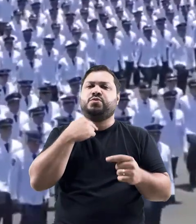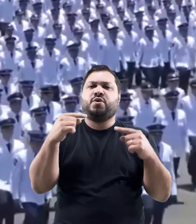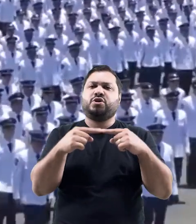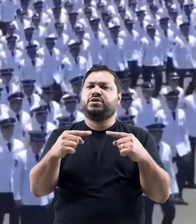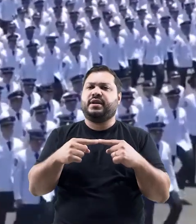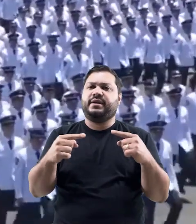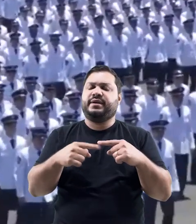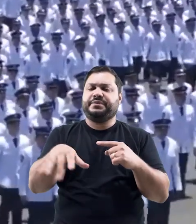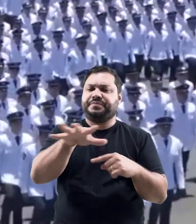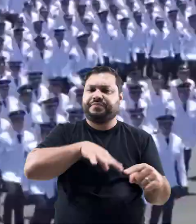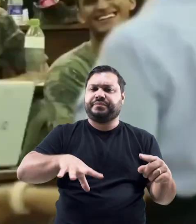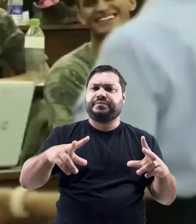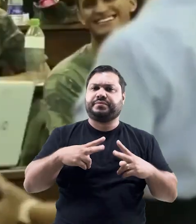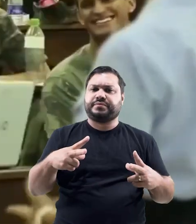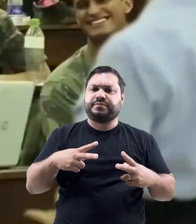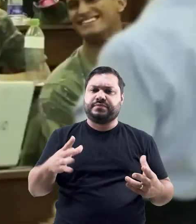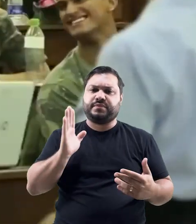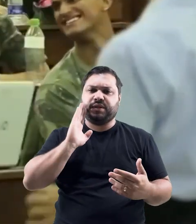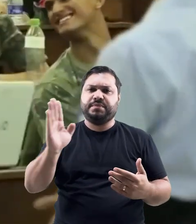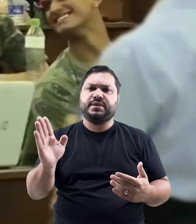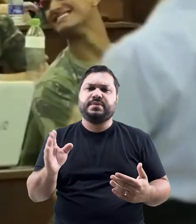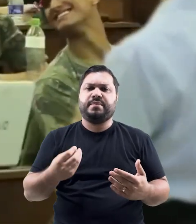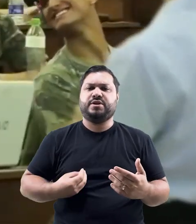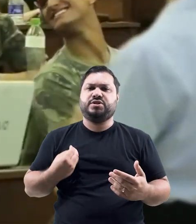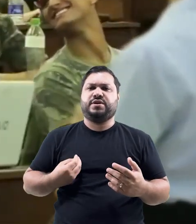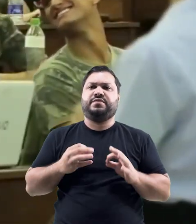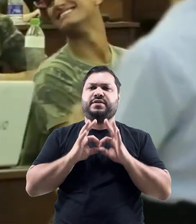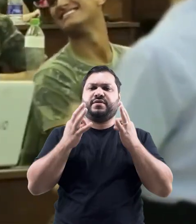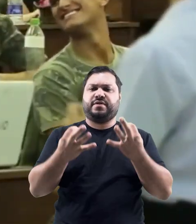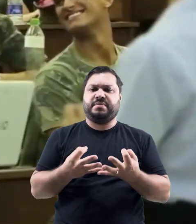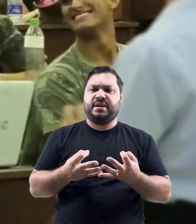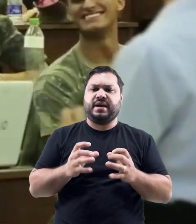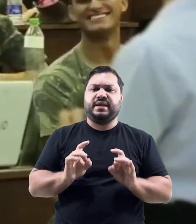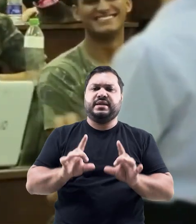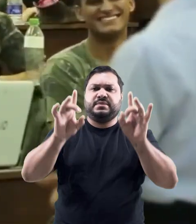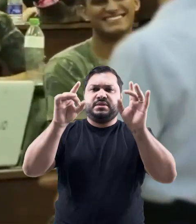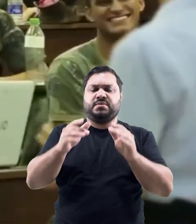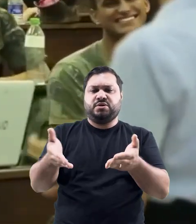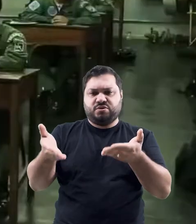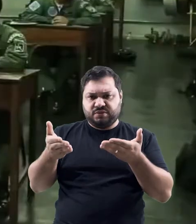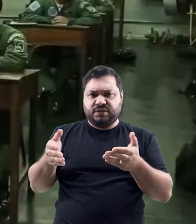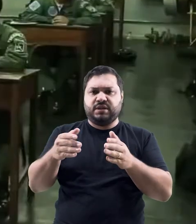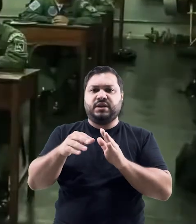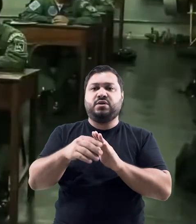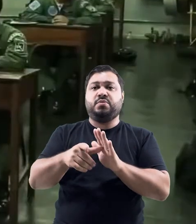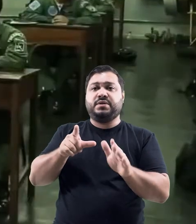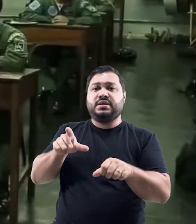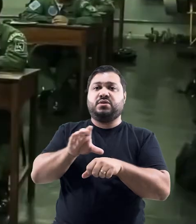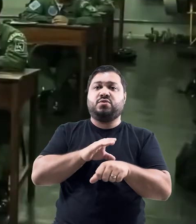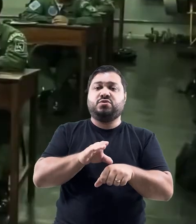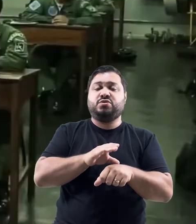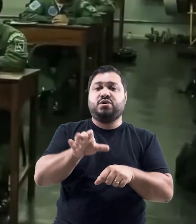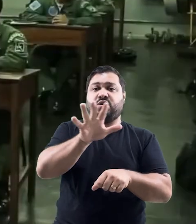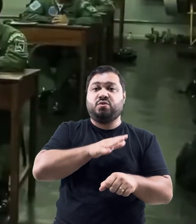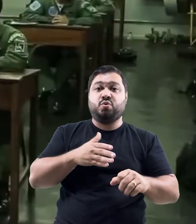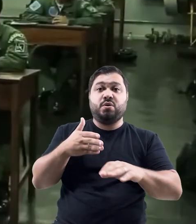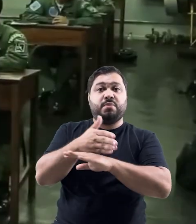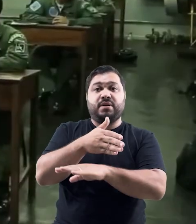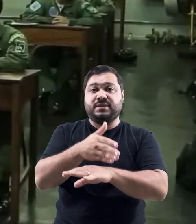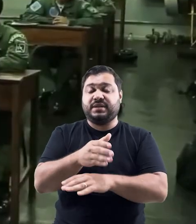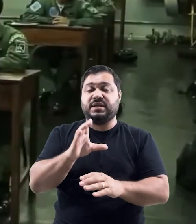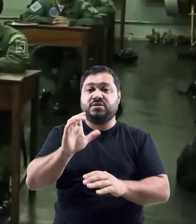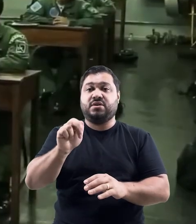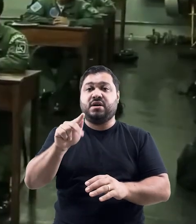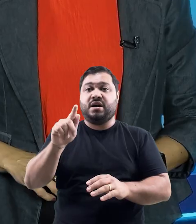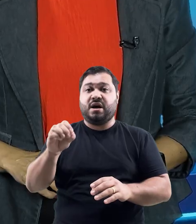estar ligada à esfera privada, principalmente à vida familiar, especialmente considerando o preceito constitucional do amplo acesso aos